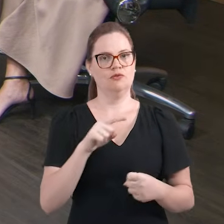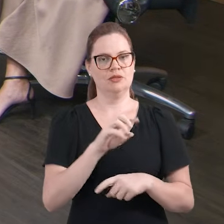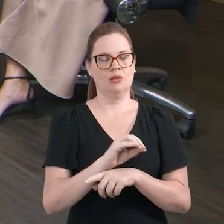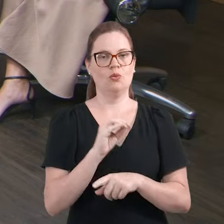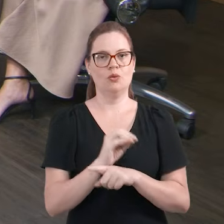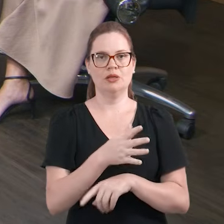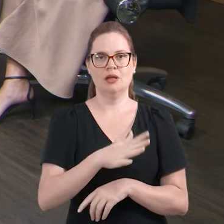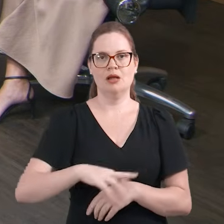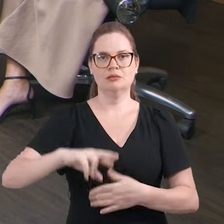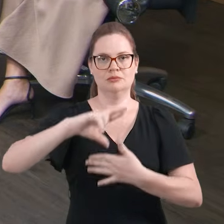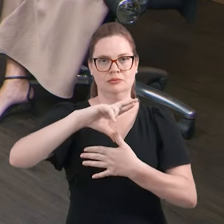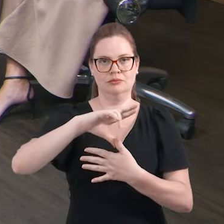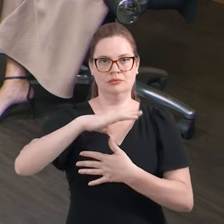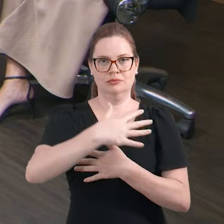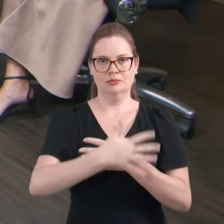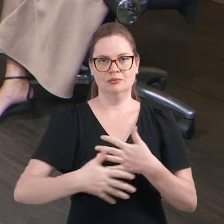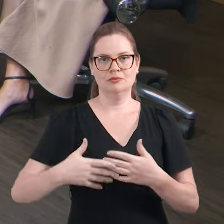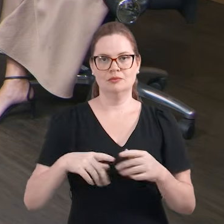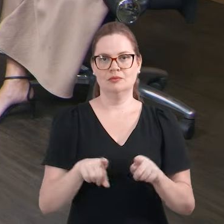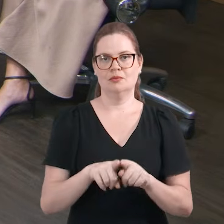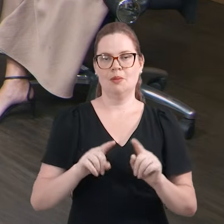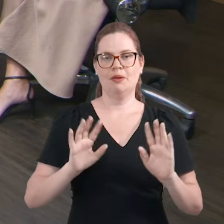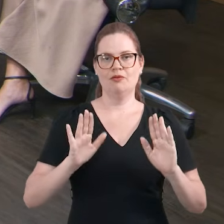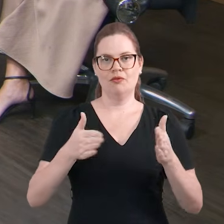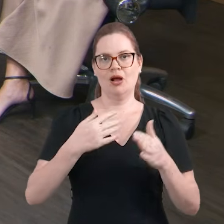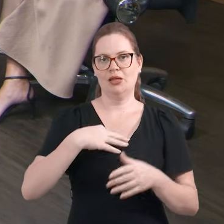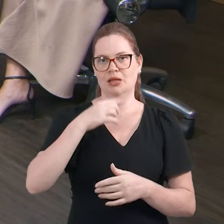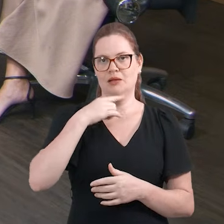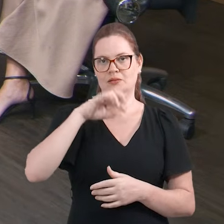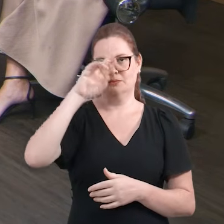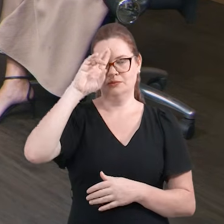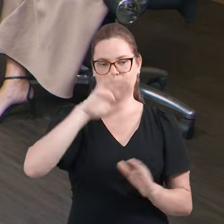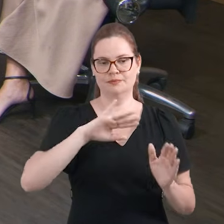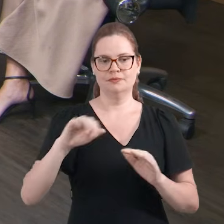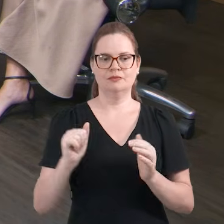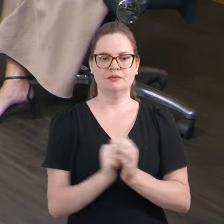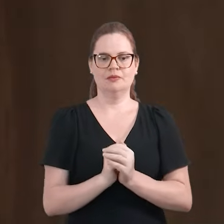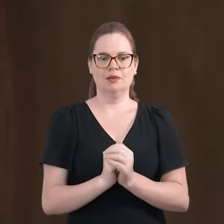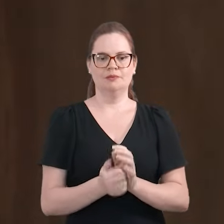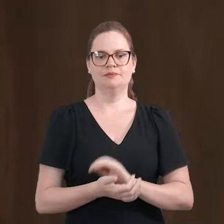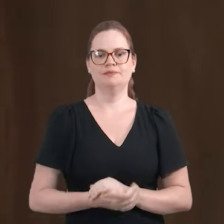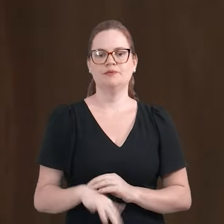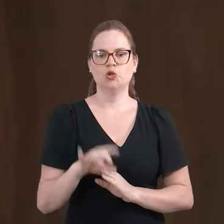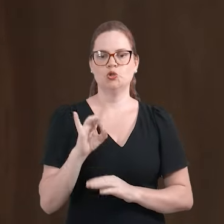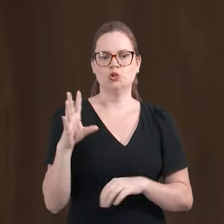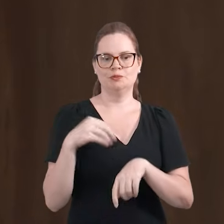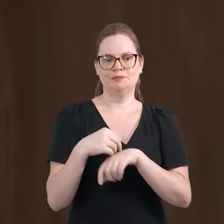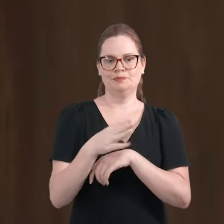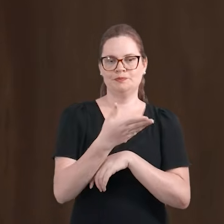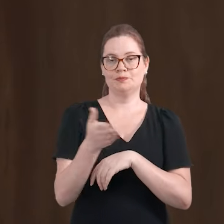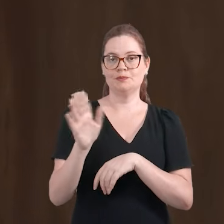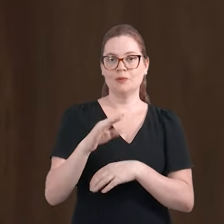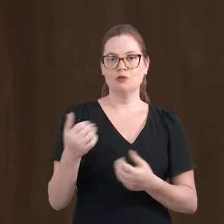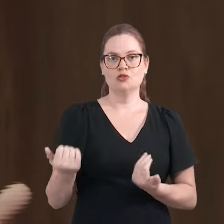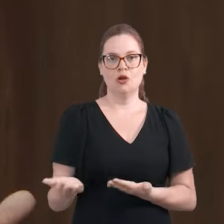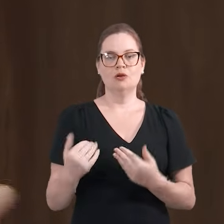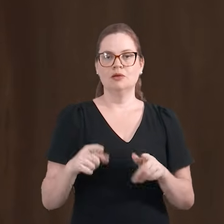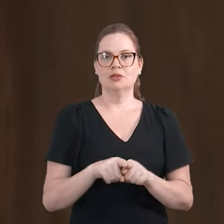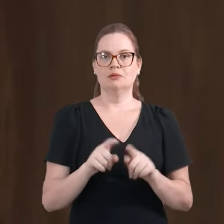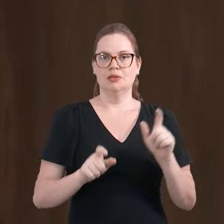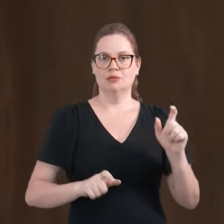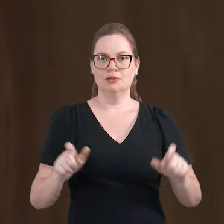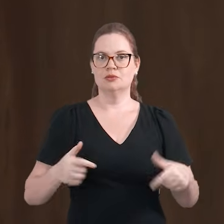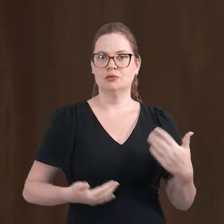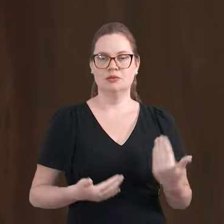está cuidando dela e de maneira especial sobre a República Dominicana? Amém. O que eu quero deixar aqui para os jovens e para todos os